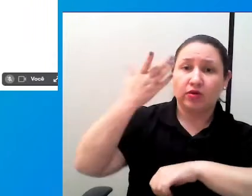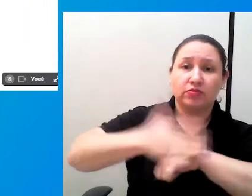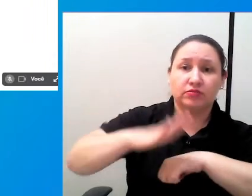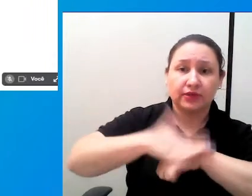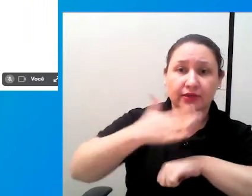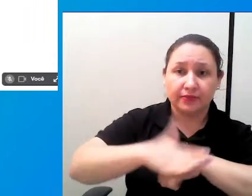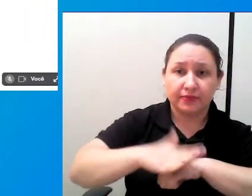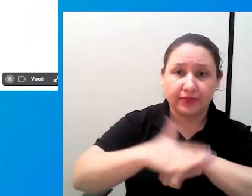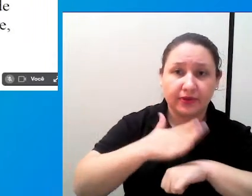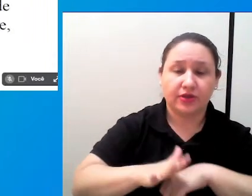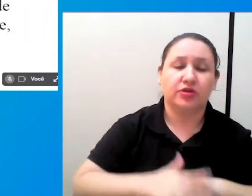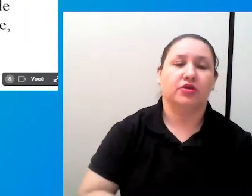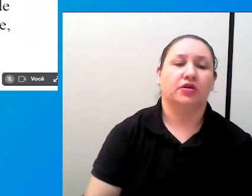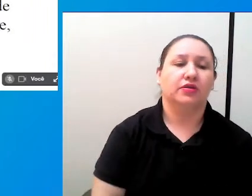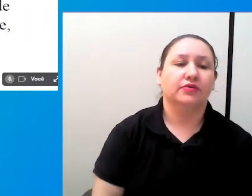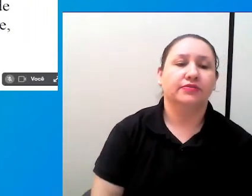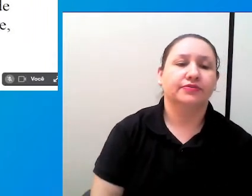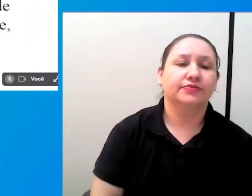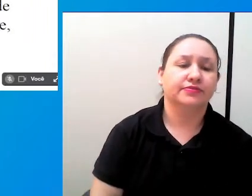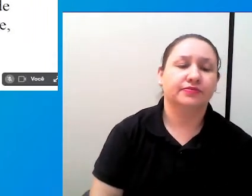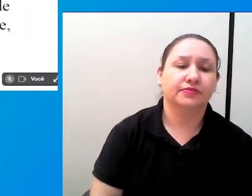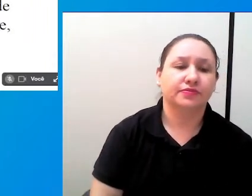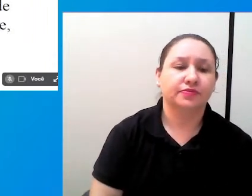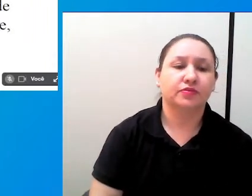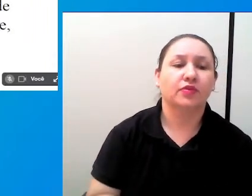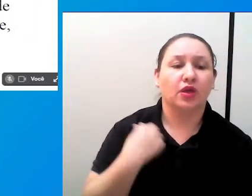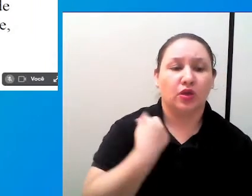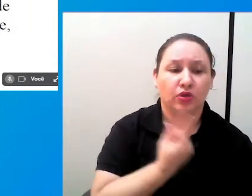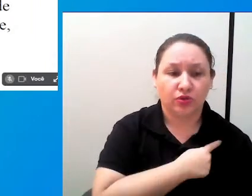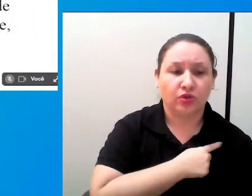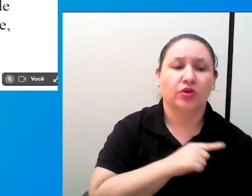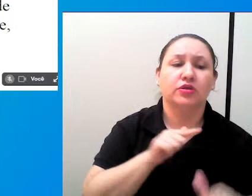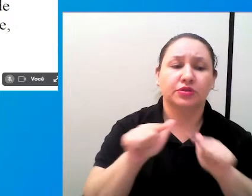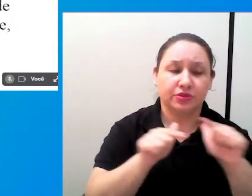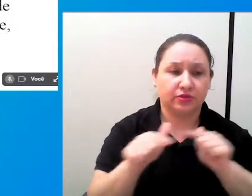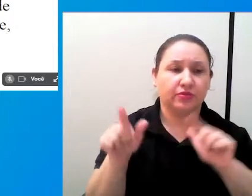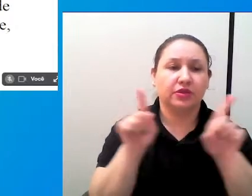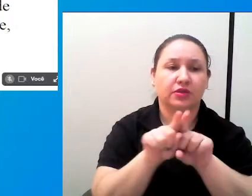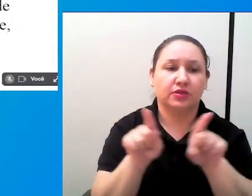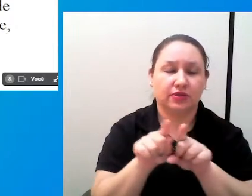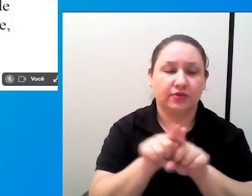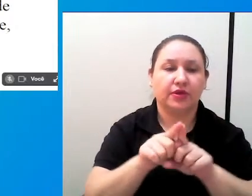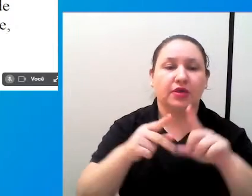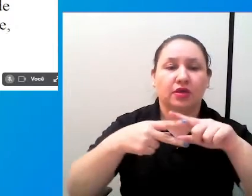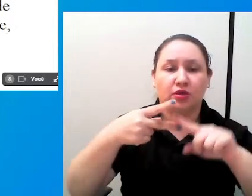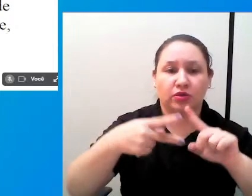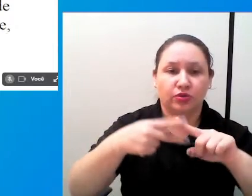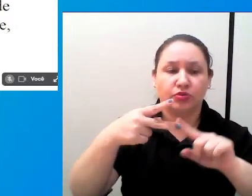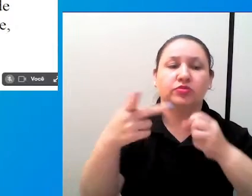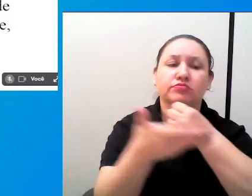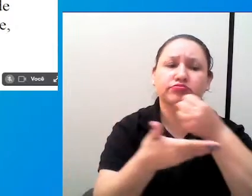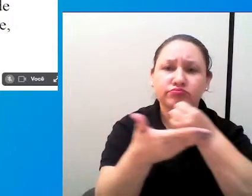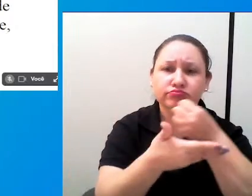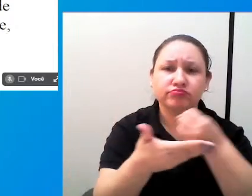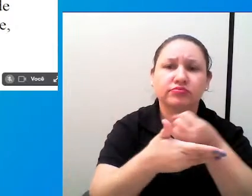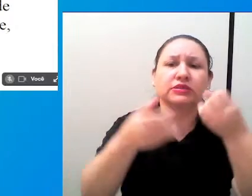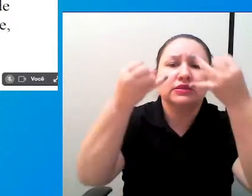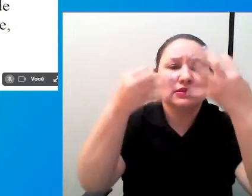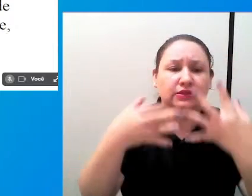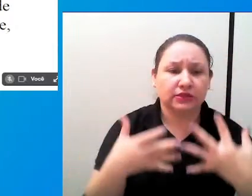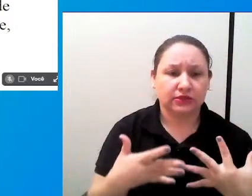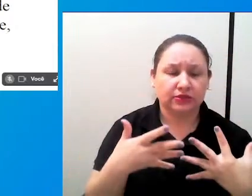essa questão aqui. A gente trabalha também em duas áreas básicas, que o aluno, conforme nosso processo,